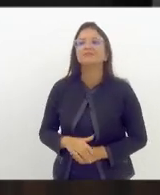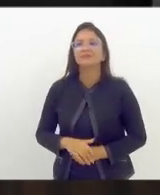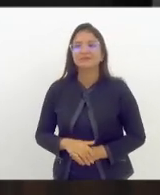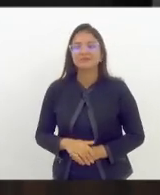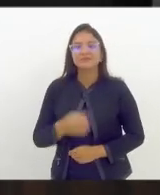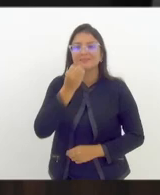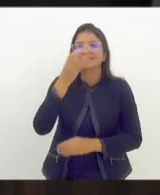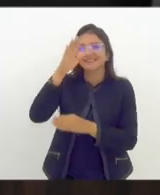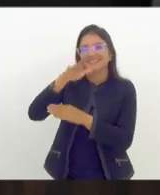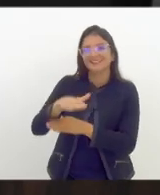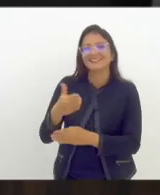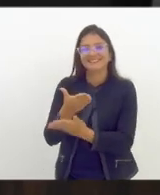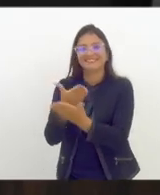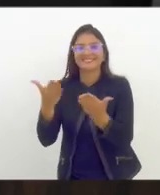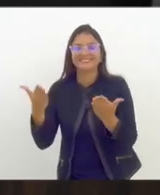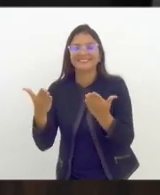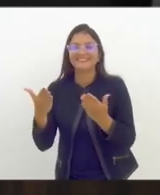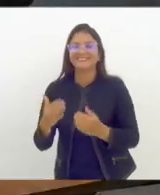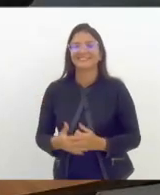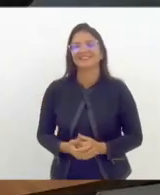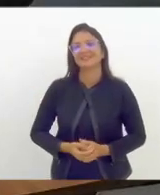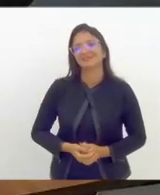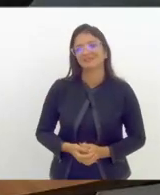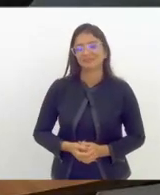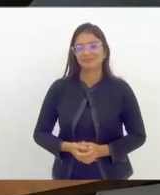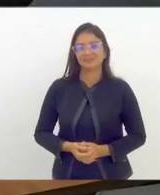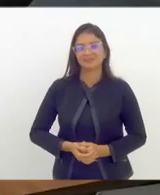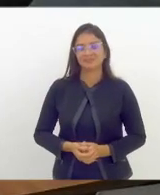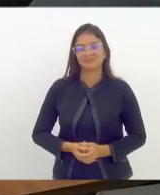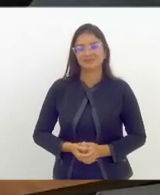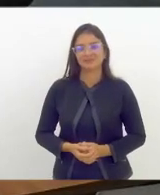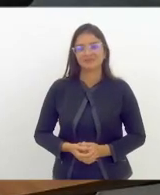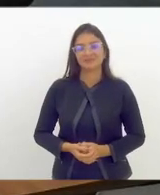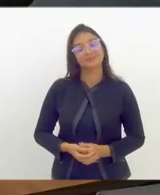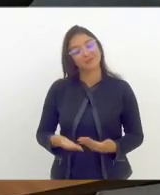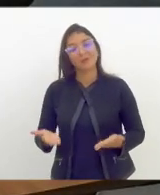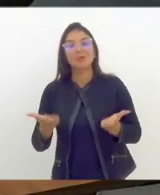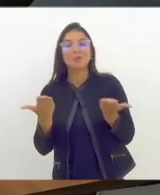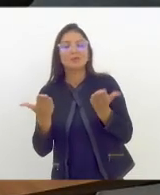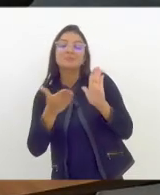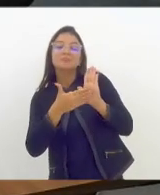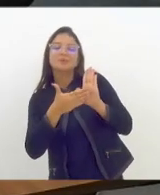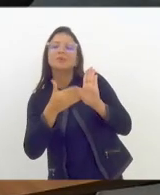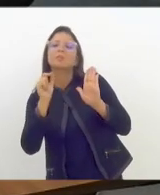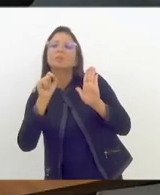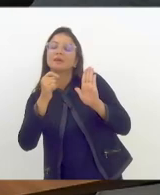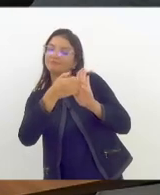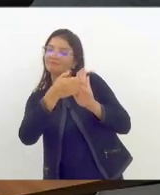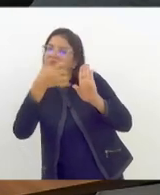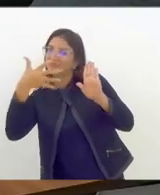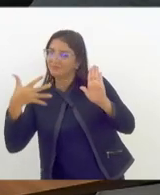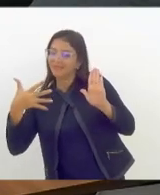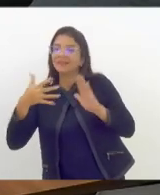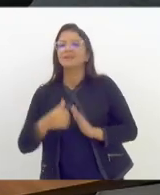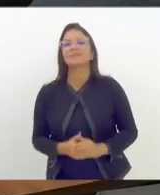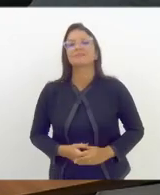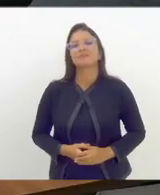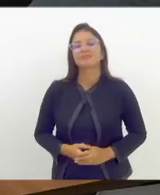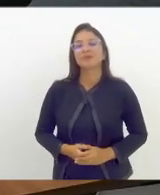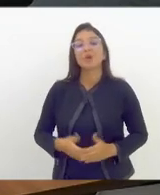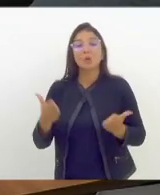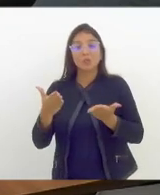Boa tarde. Boa tarde a todos. Boa tarde. Então, vamos à nossa pauta. Sessão ordinária do dia